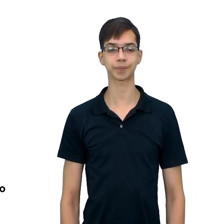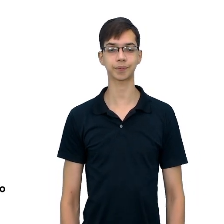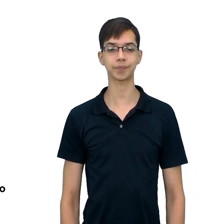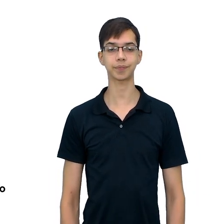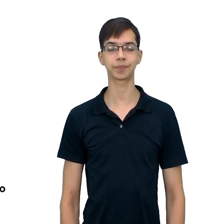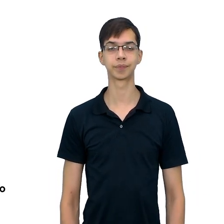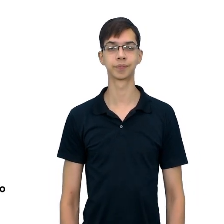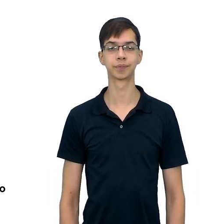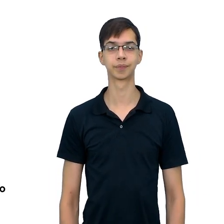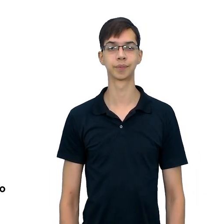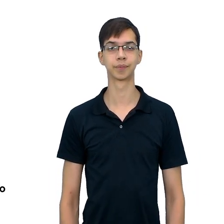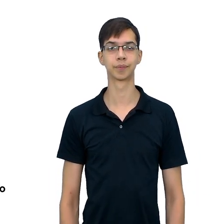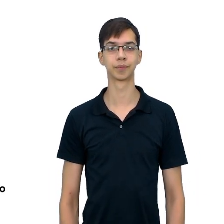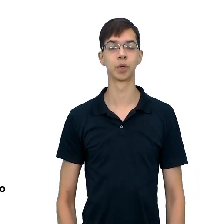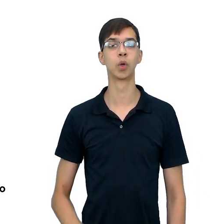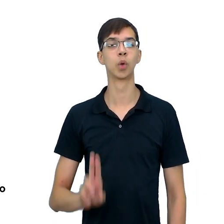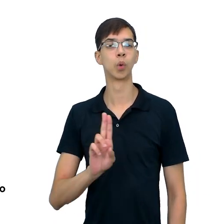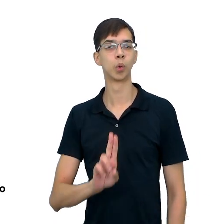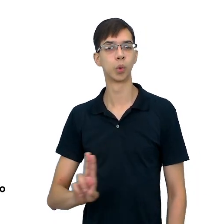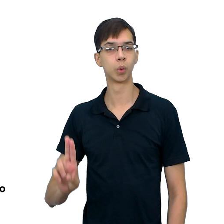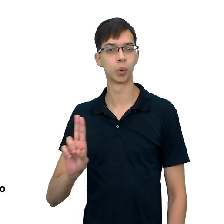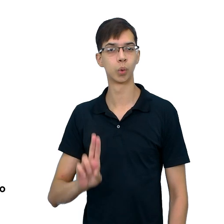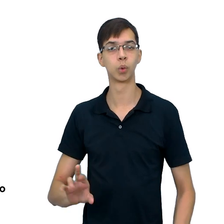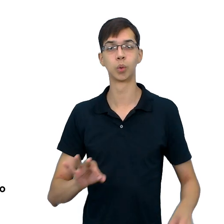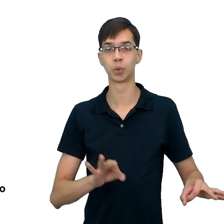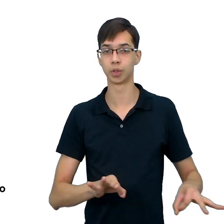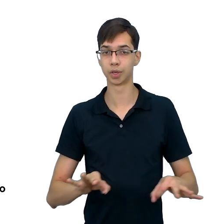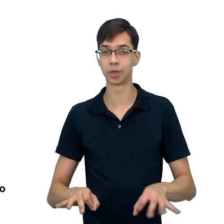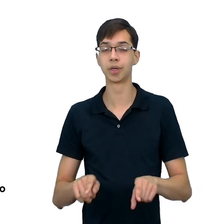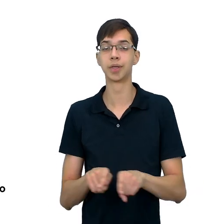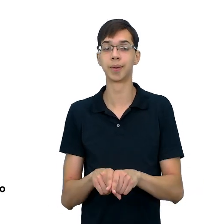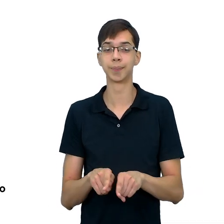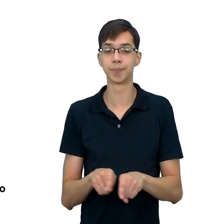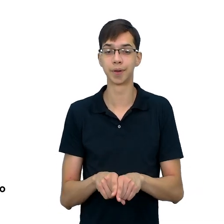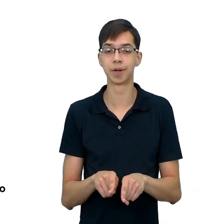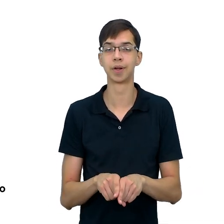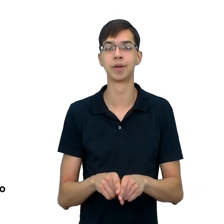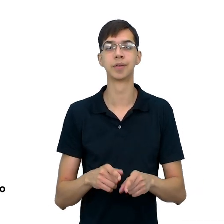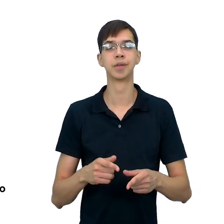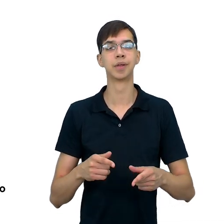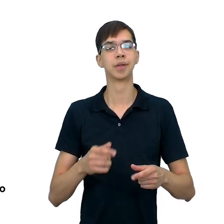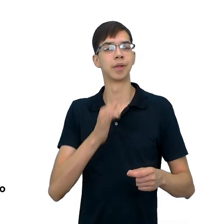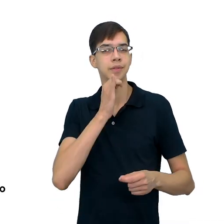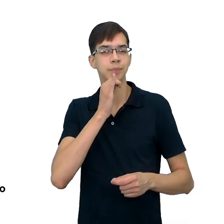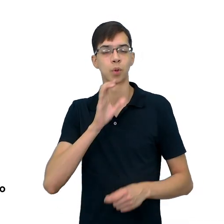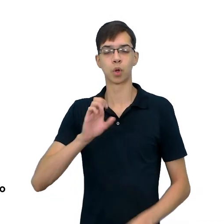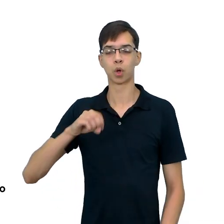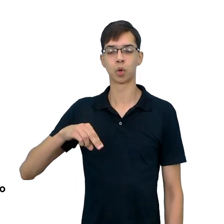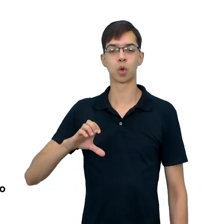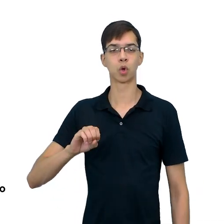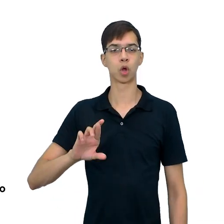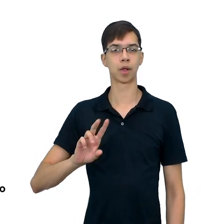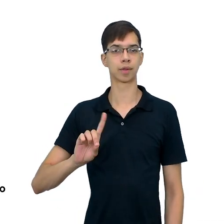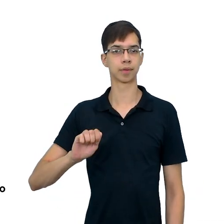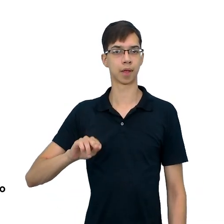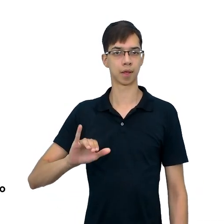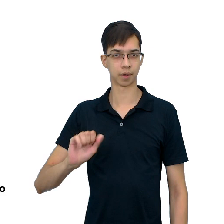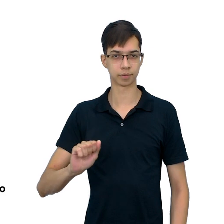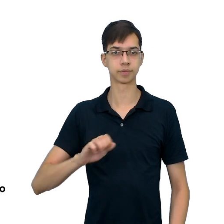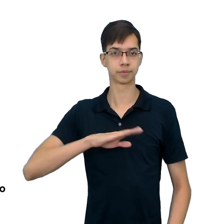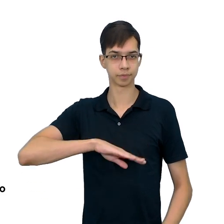orações, dos usos de períodos compostos, bem como aí os fatores de regência, concordância, as retomadas, né, sejam